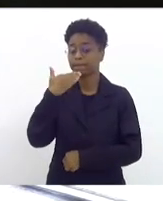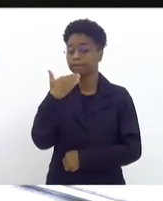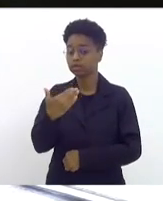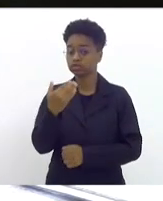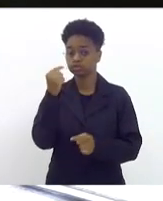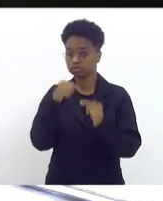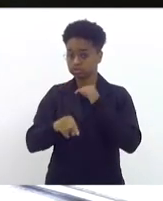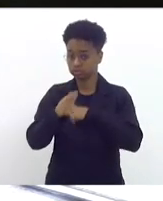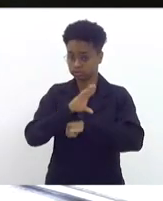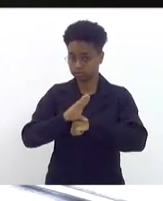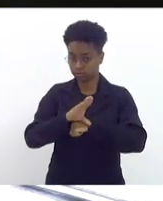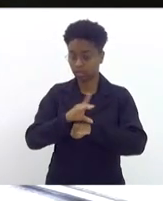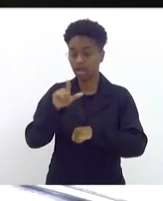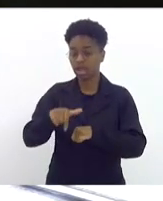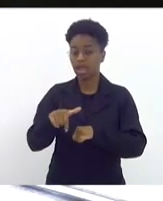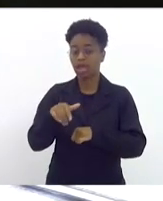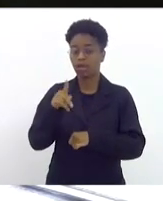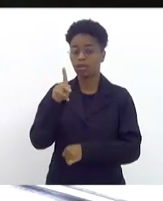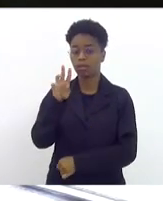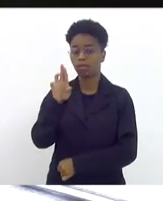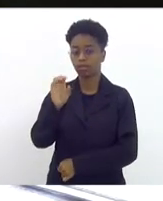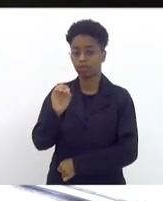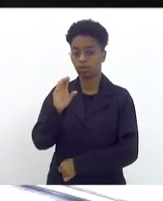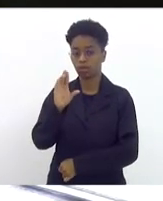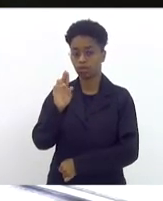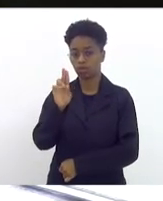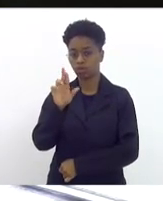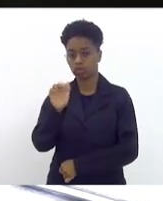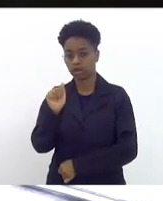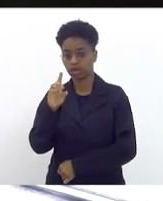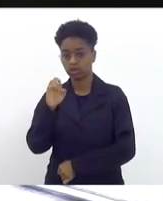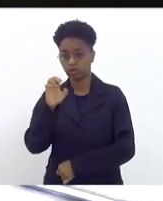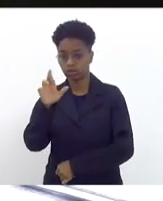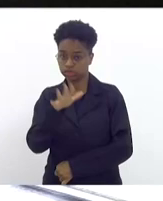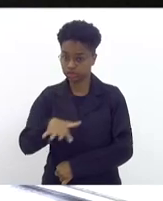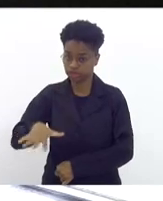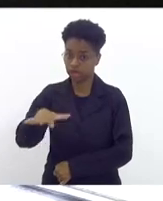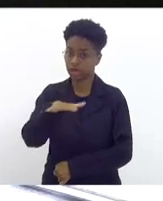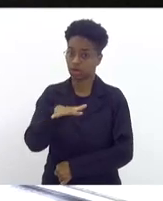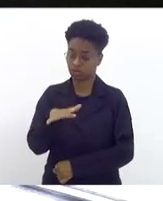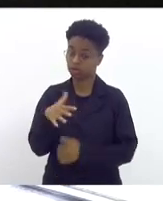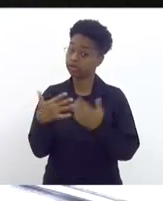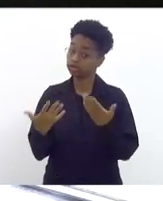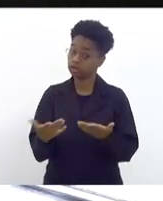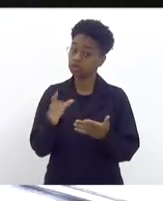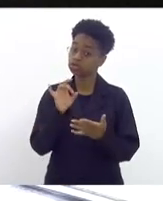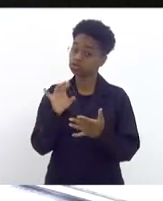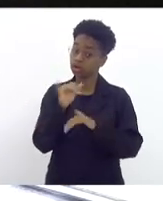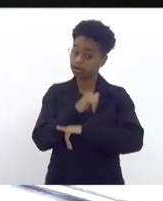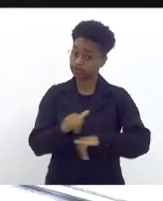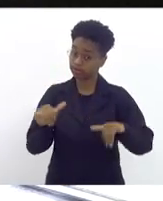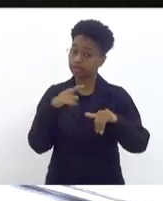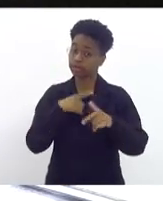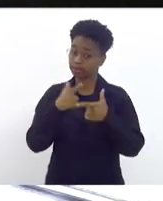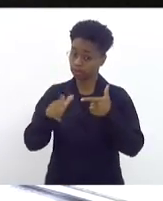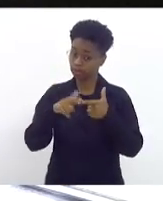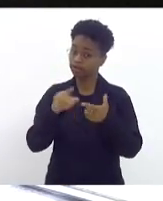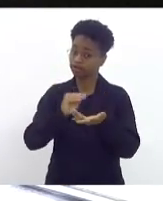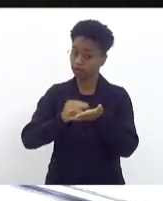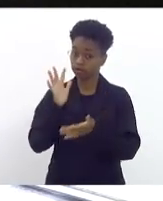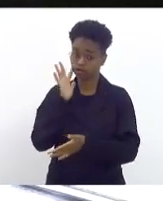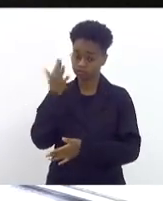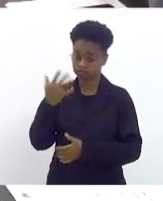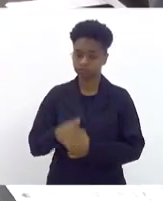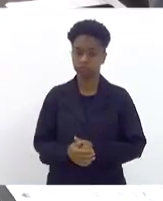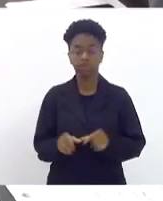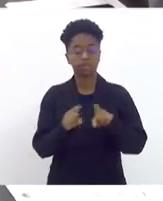foi o procurador-geral da República então só só divertindo que temos aí um problema para resolver e certamente é